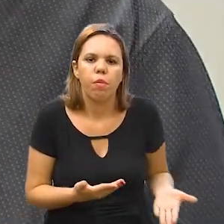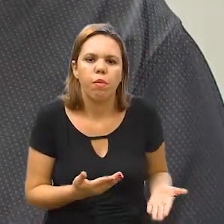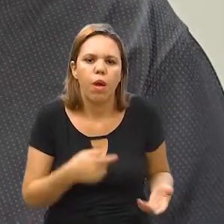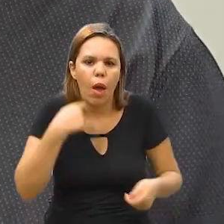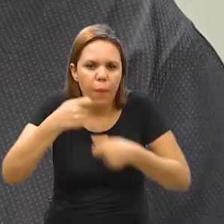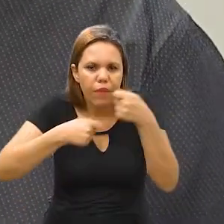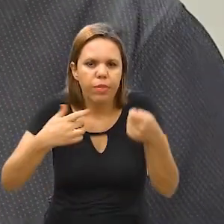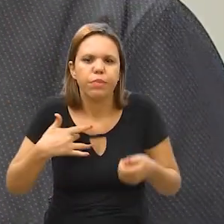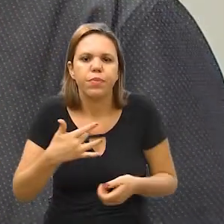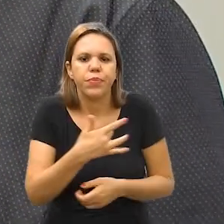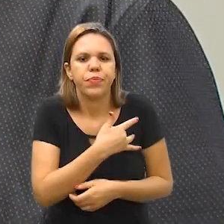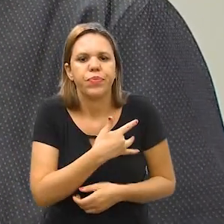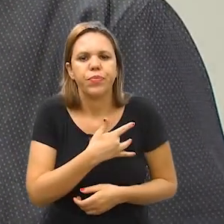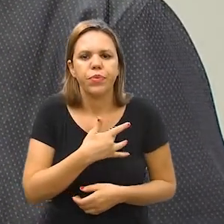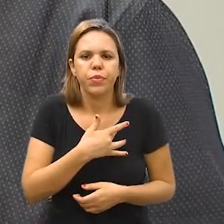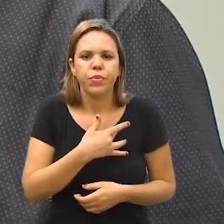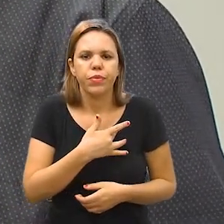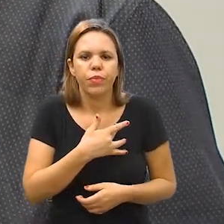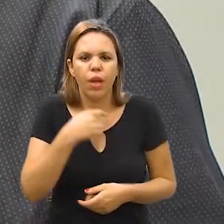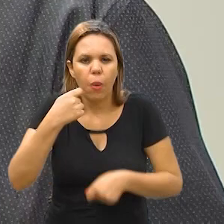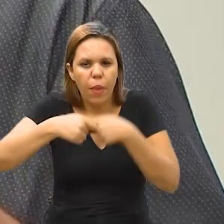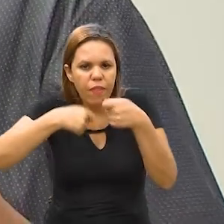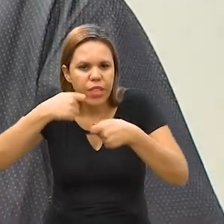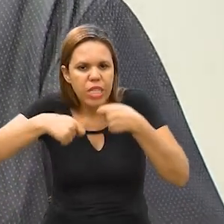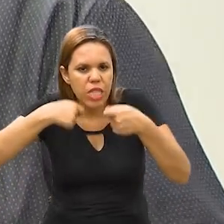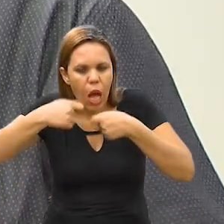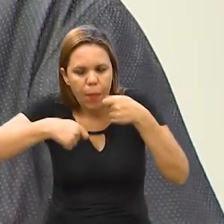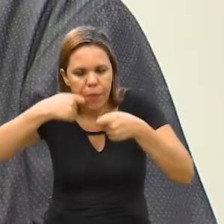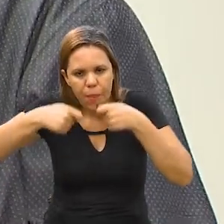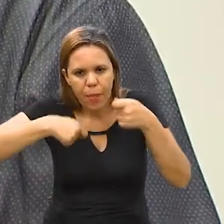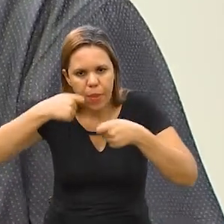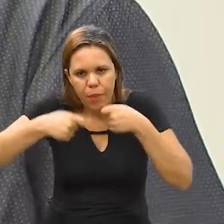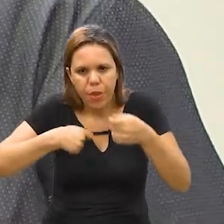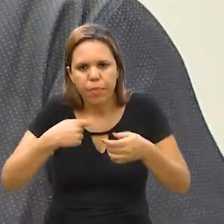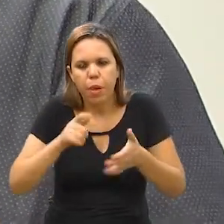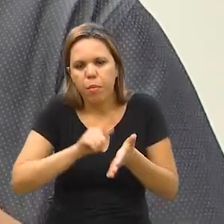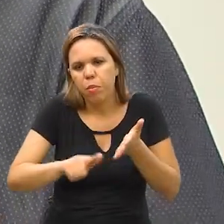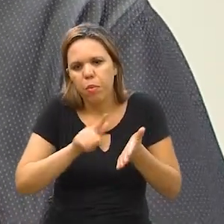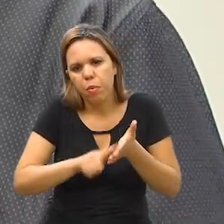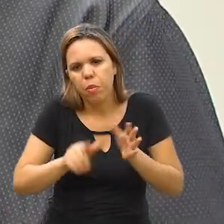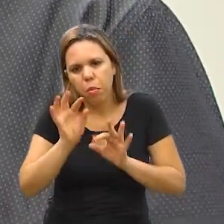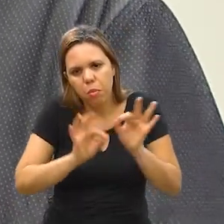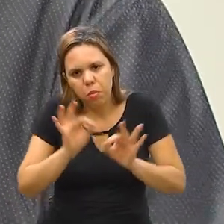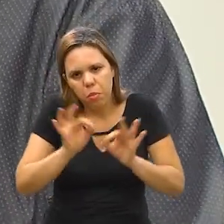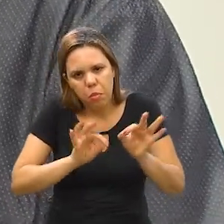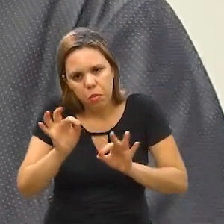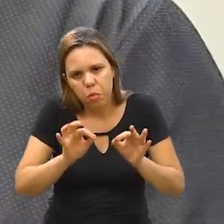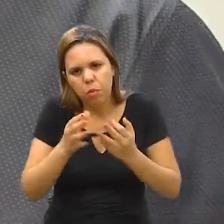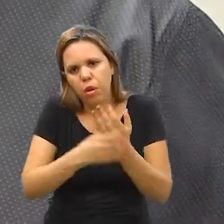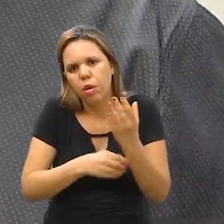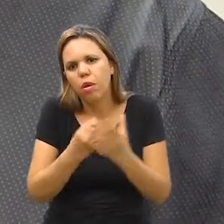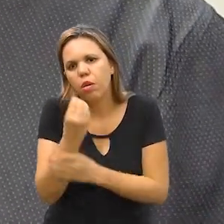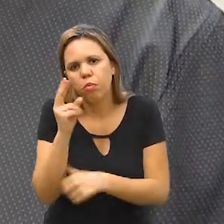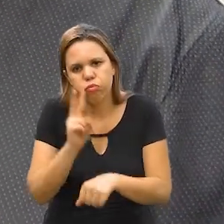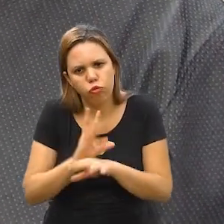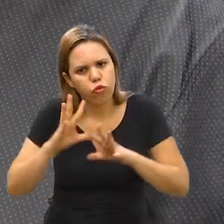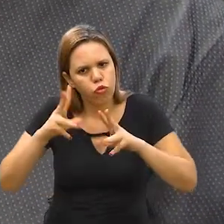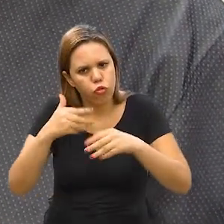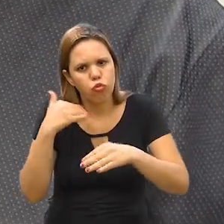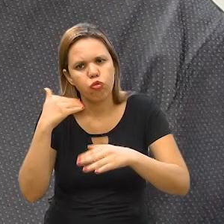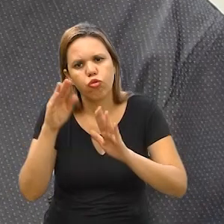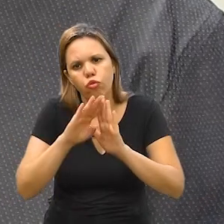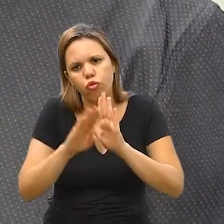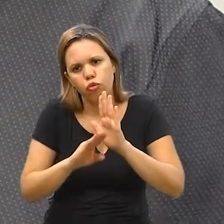refeição saudável, uma refeição que de repente o processo de higiene, o processo de manipulação esteja ali cumprindo todas as etapas